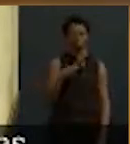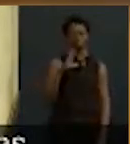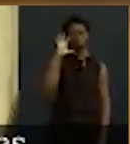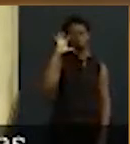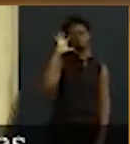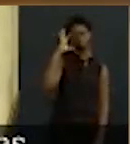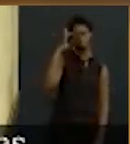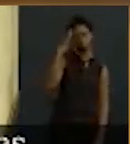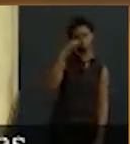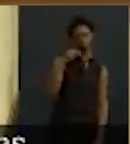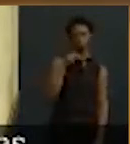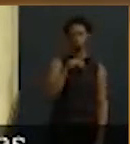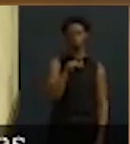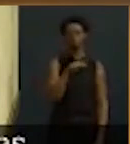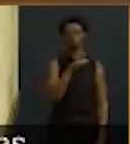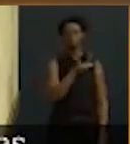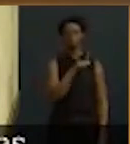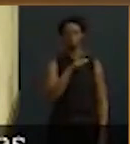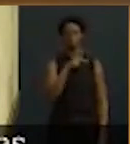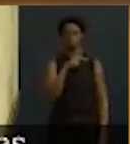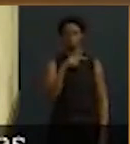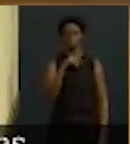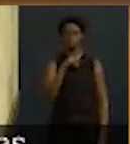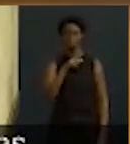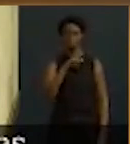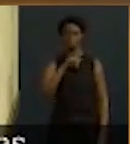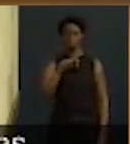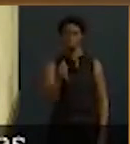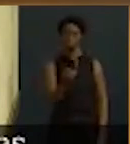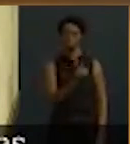resolução GPGJ número